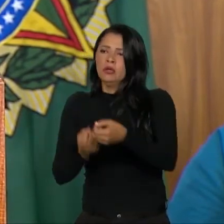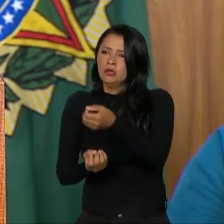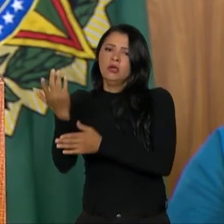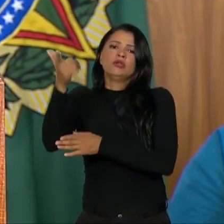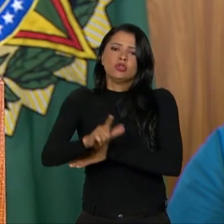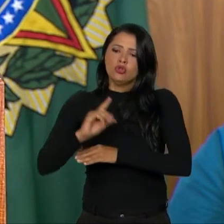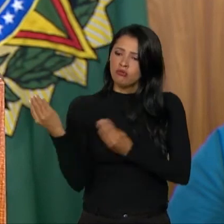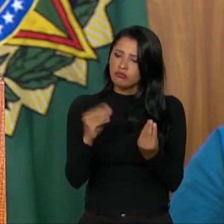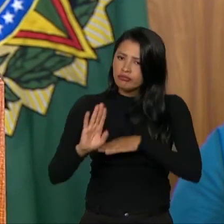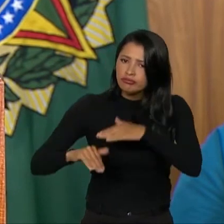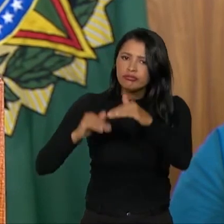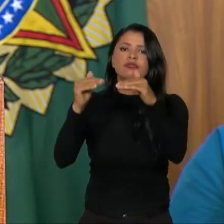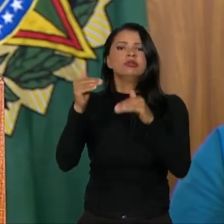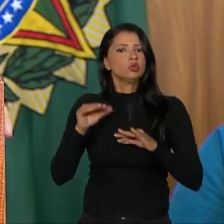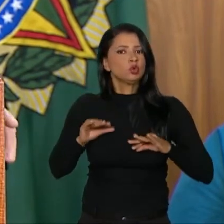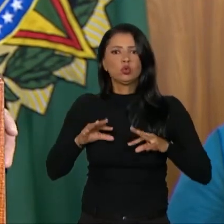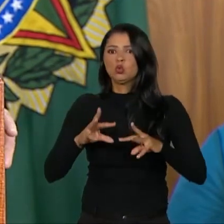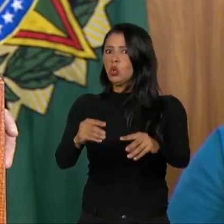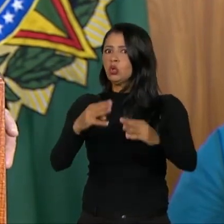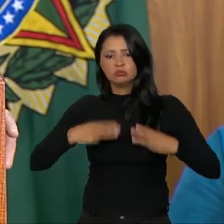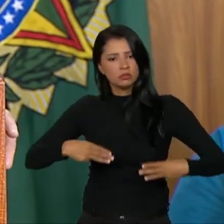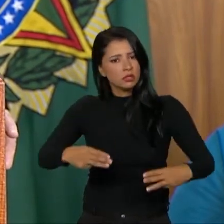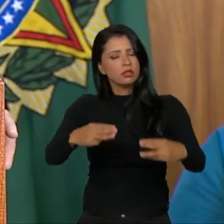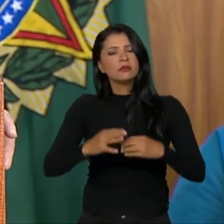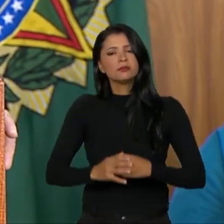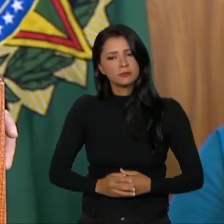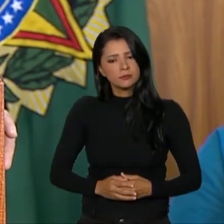reconstruídos. Todos os ministérios.